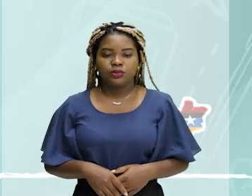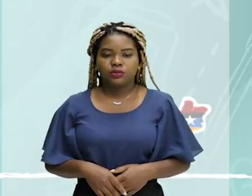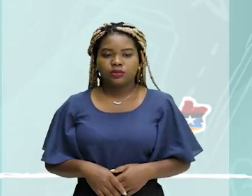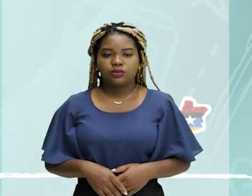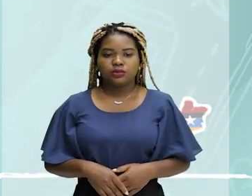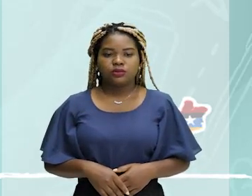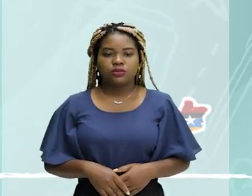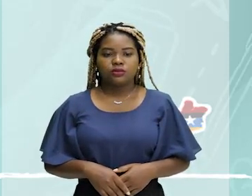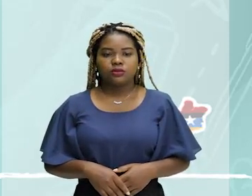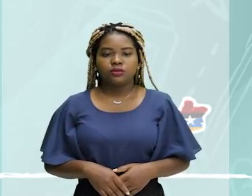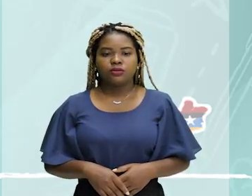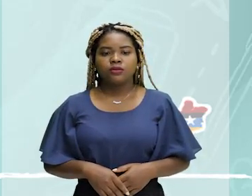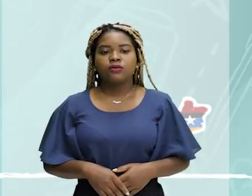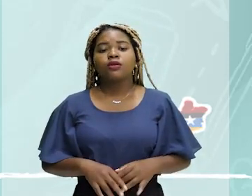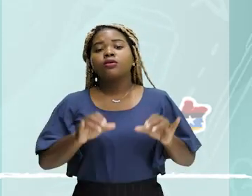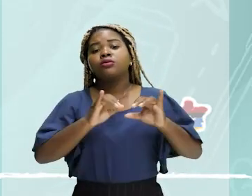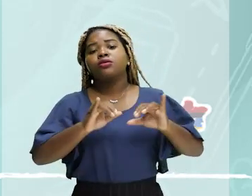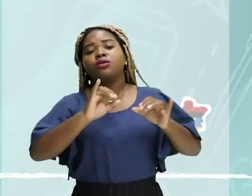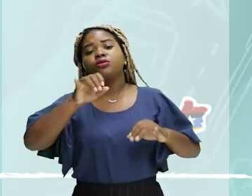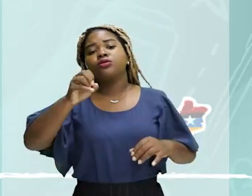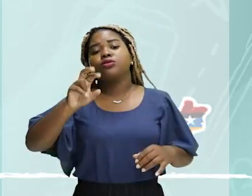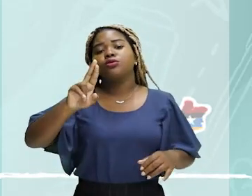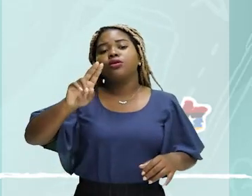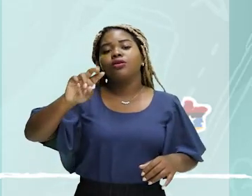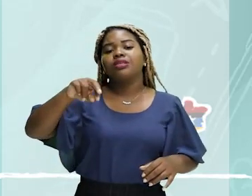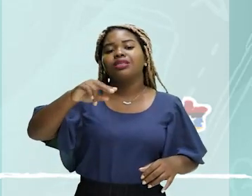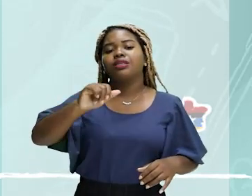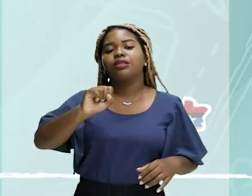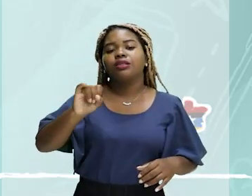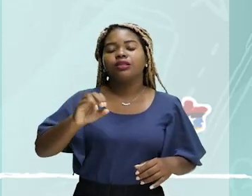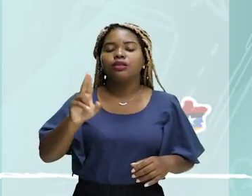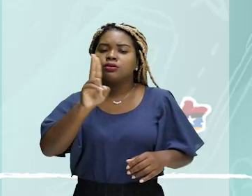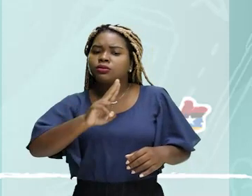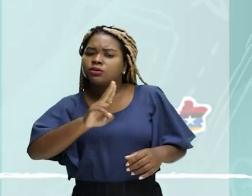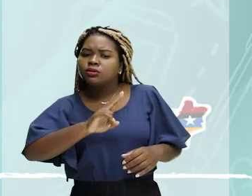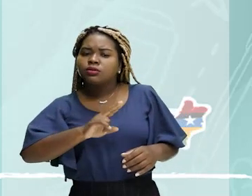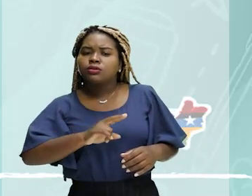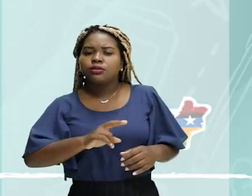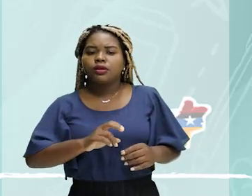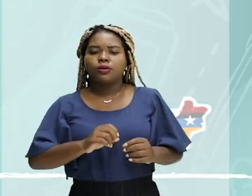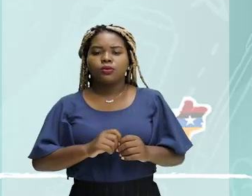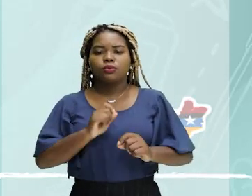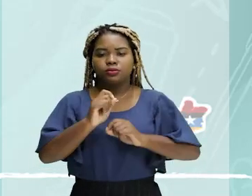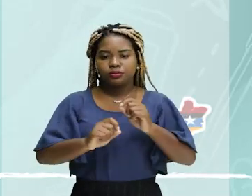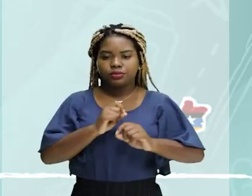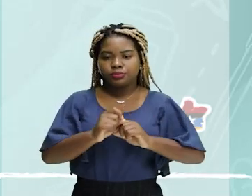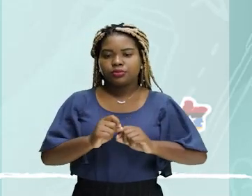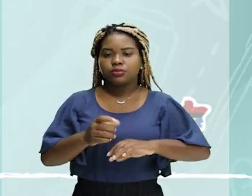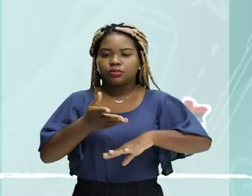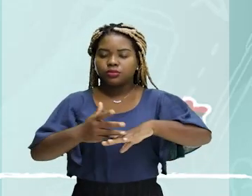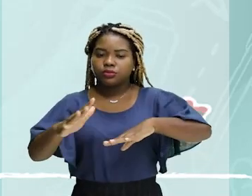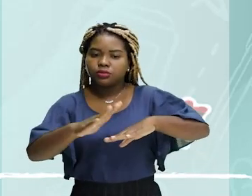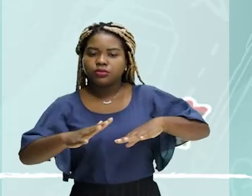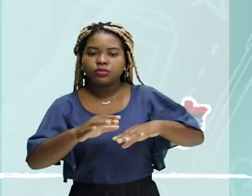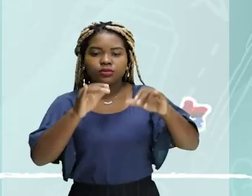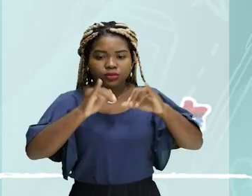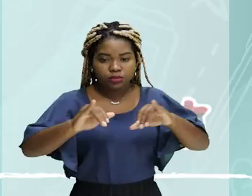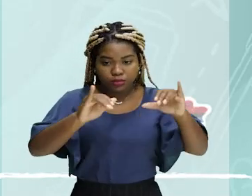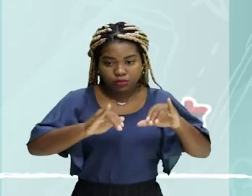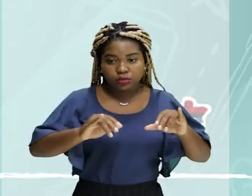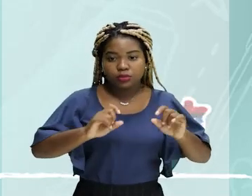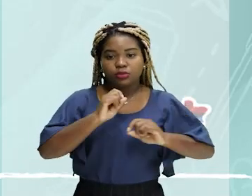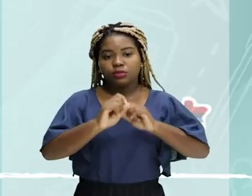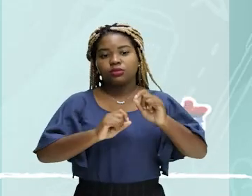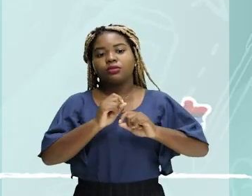chamam de era da informação nada mais é que o atestado de óbito da cultura de massa, um estilo de vida que surgiu